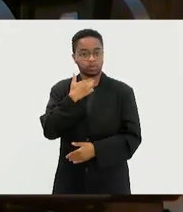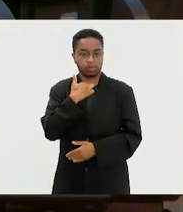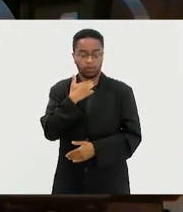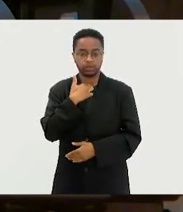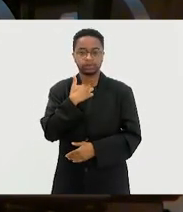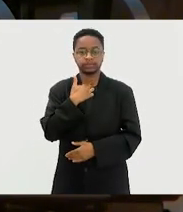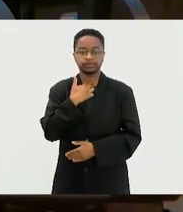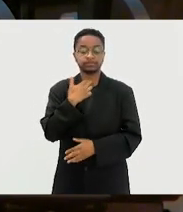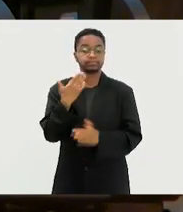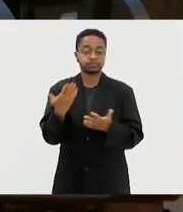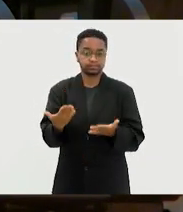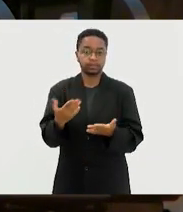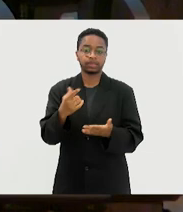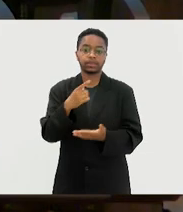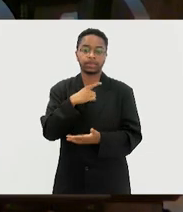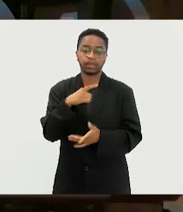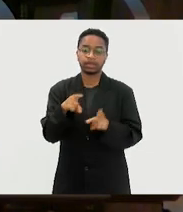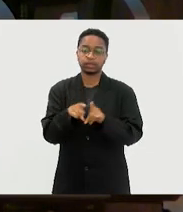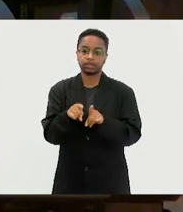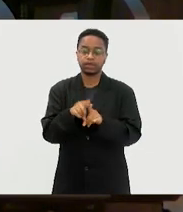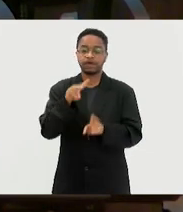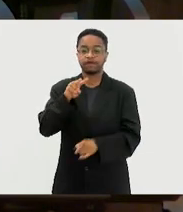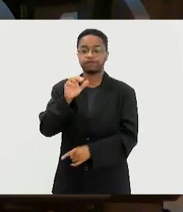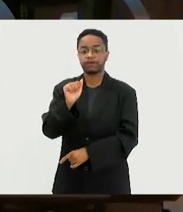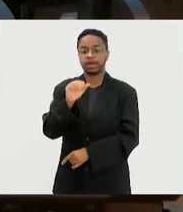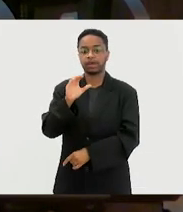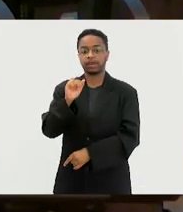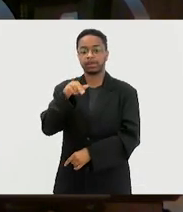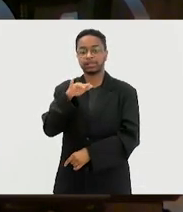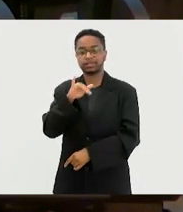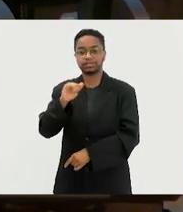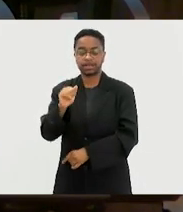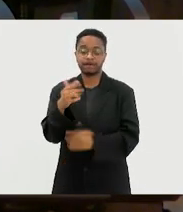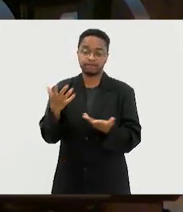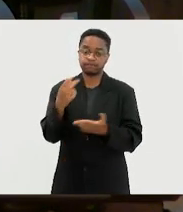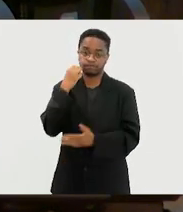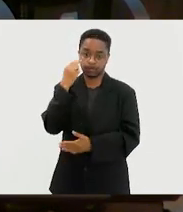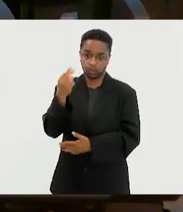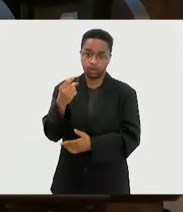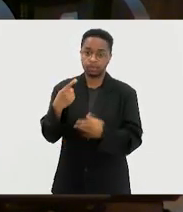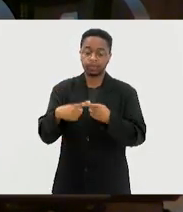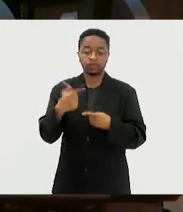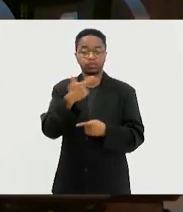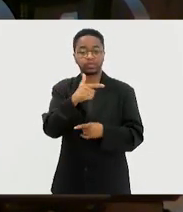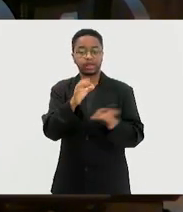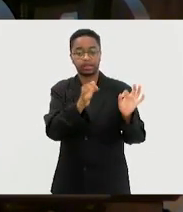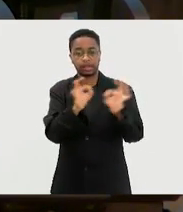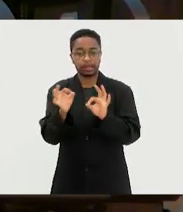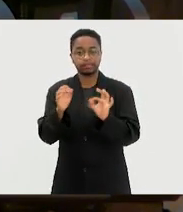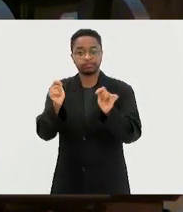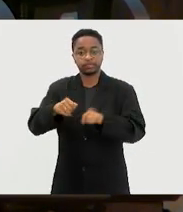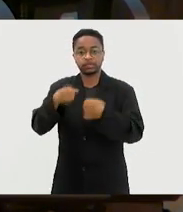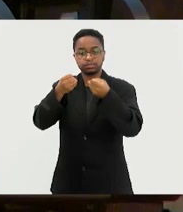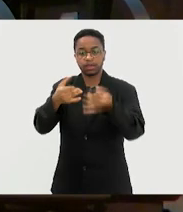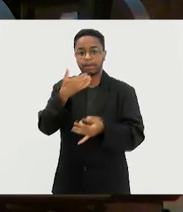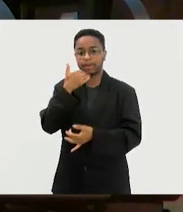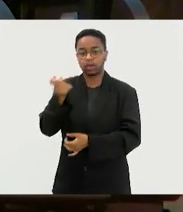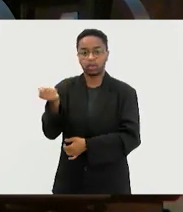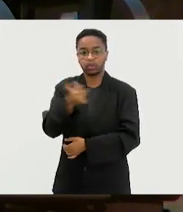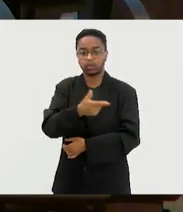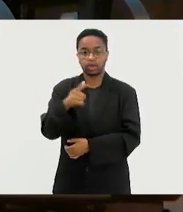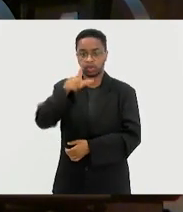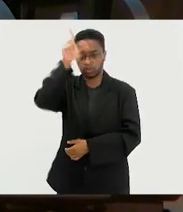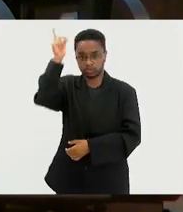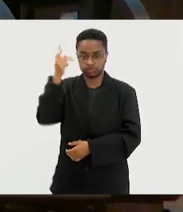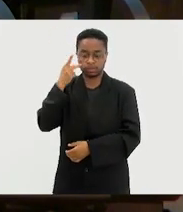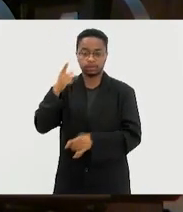nós temos esse caso da questão da vacância, que é uma vergonha, não tem ninguém que saiba falar melhor do que o nosso deputado Luiz Paulo, que é uma vergonha. E a